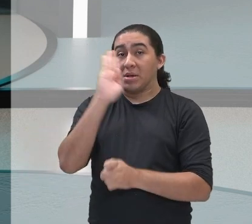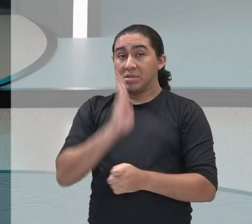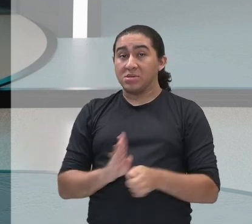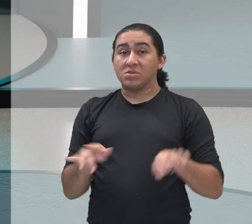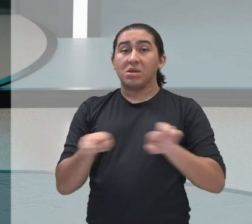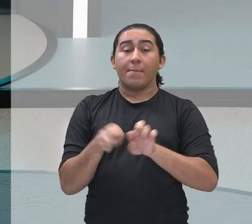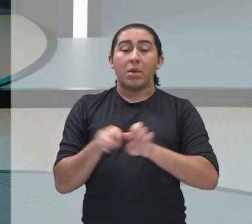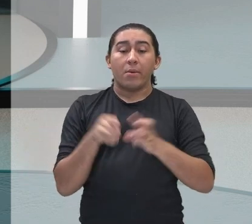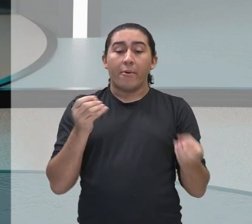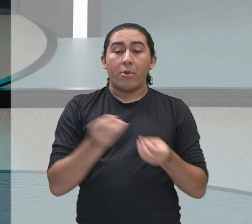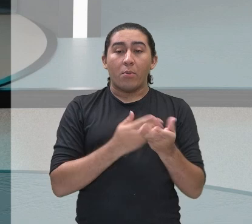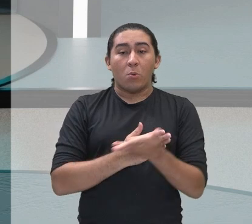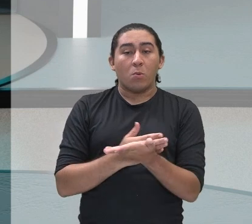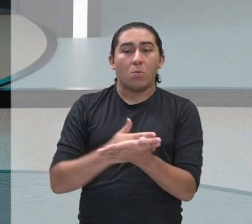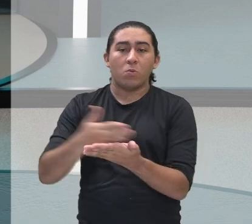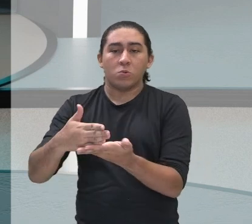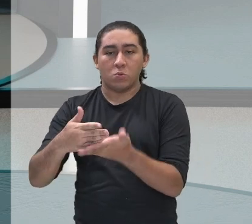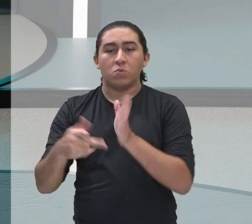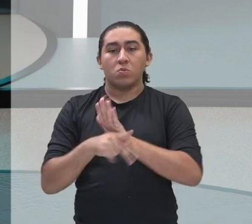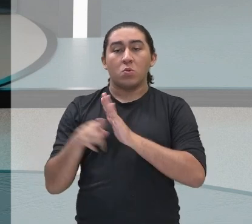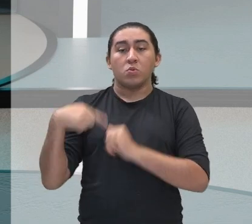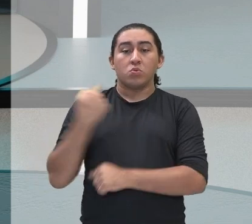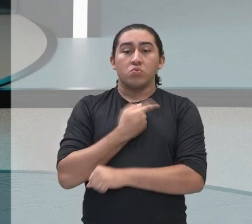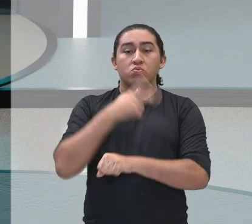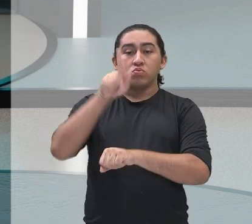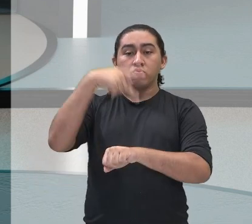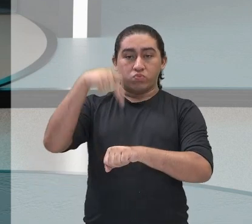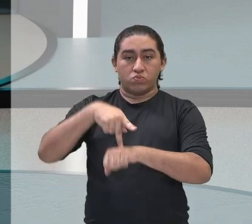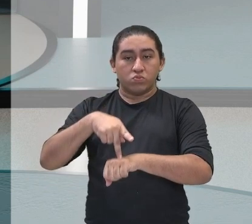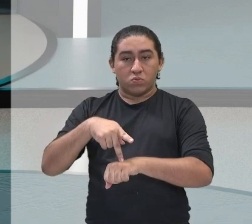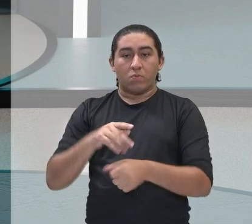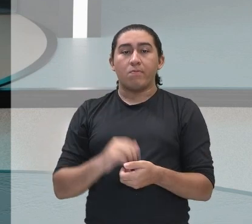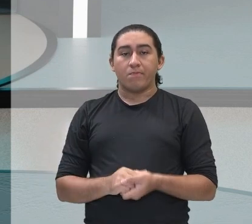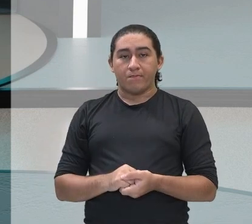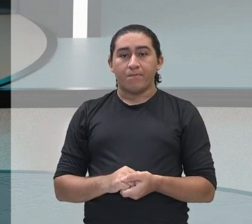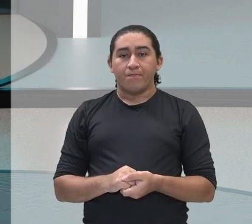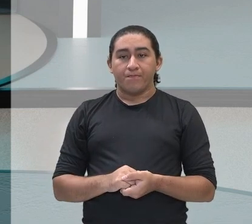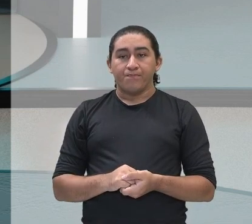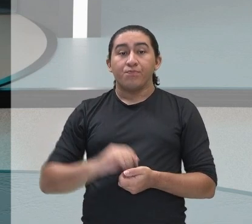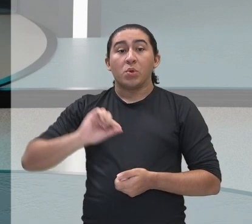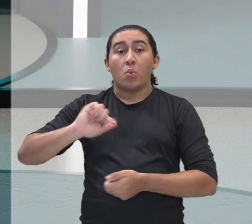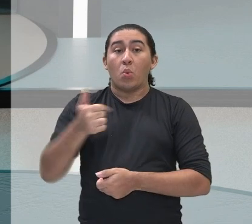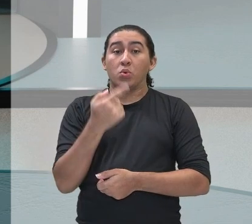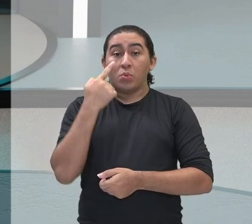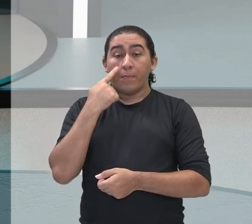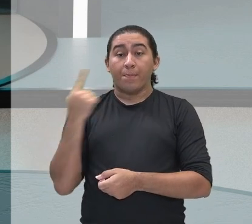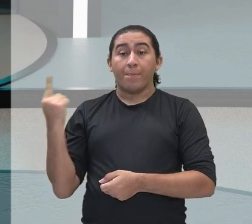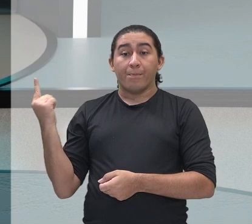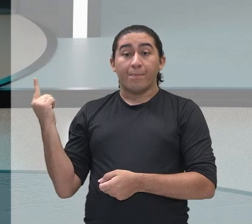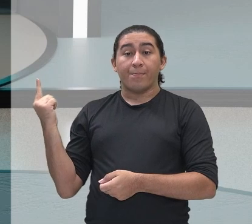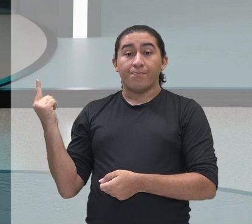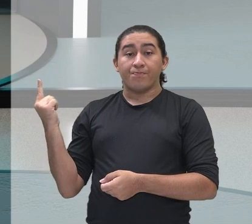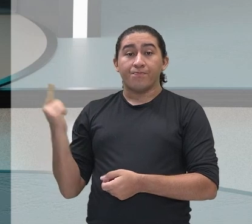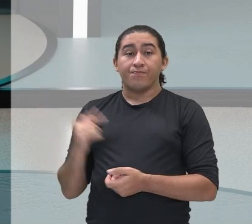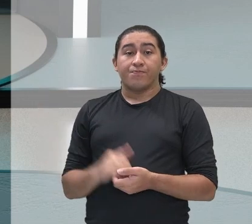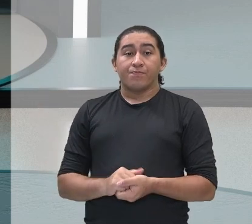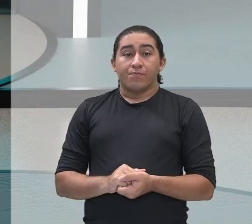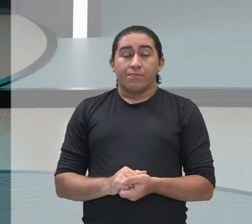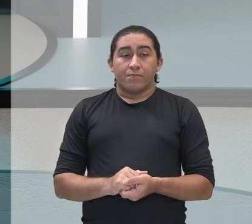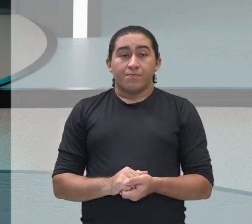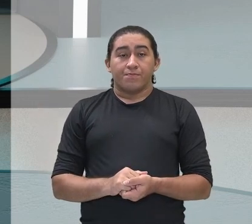e o início do nosso país, né? Mais um também que nós temos é